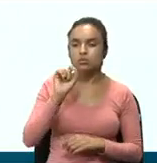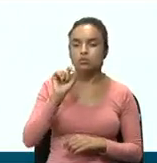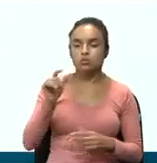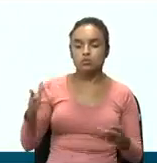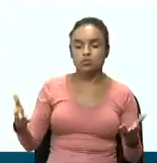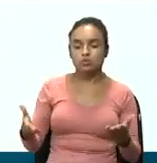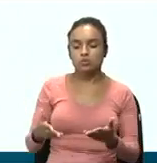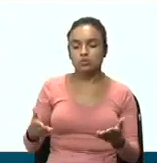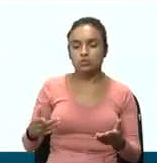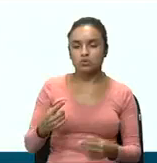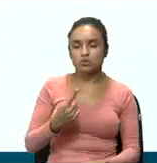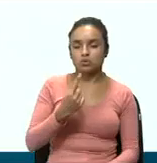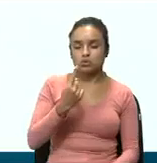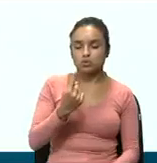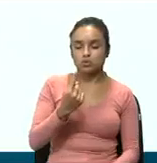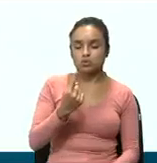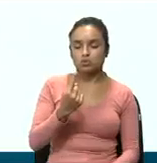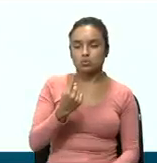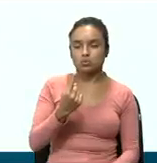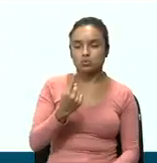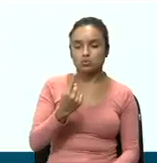Agora, 1 sobre